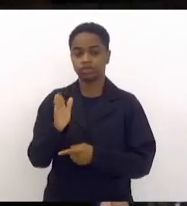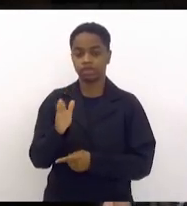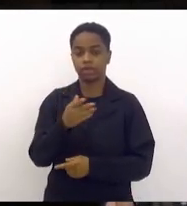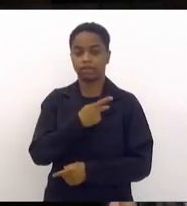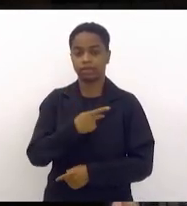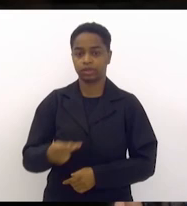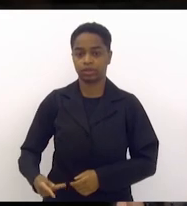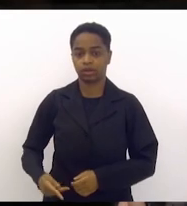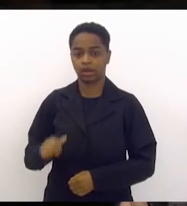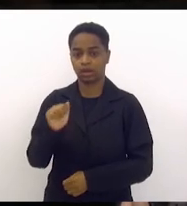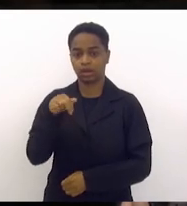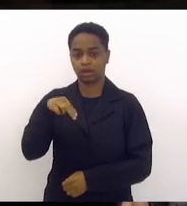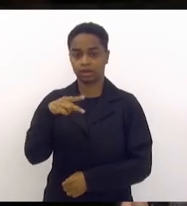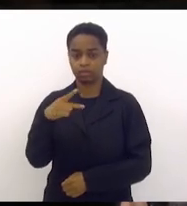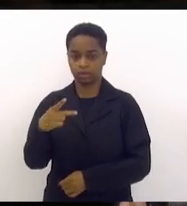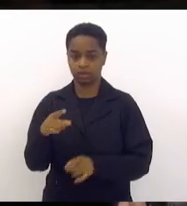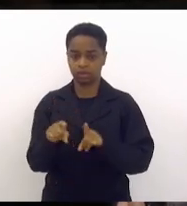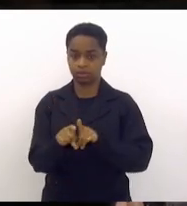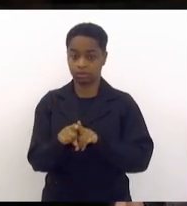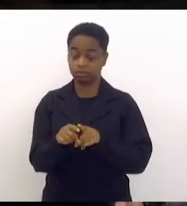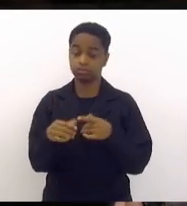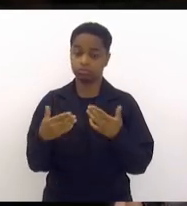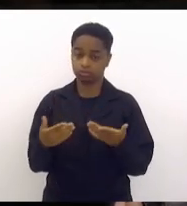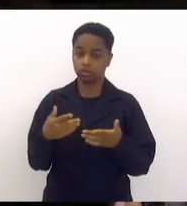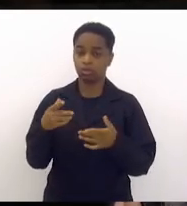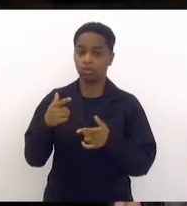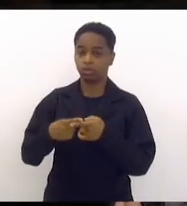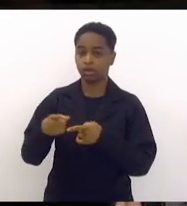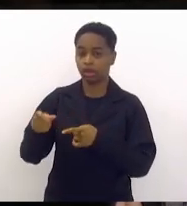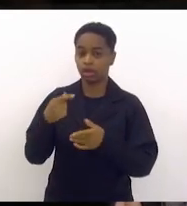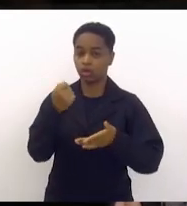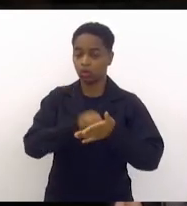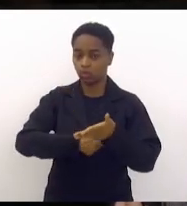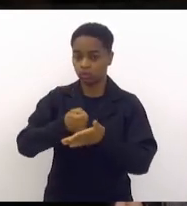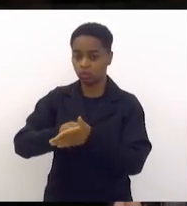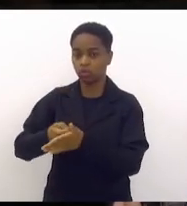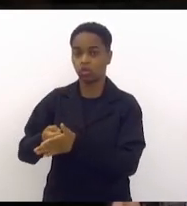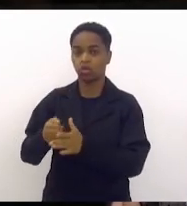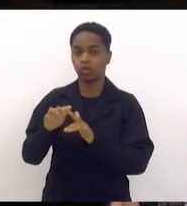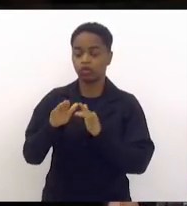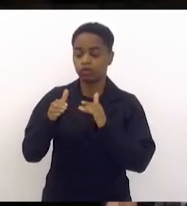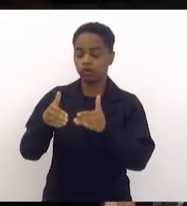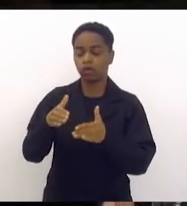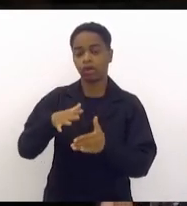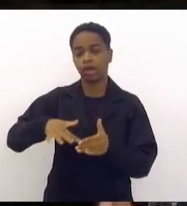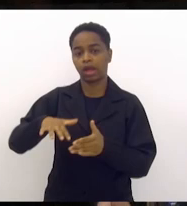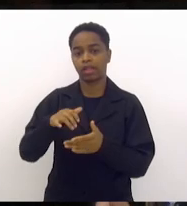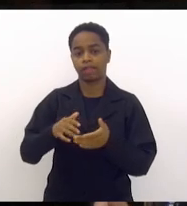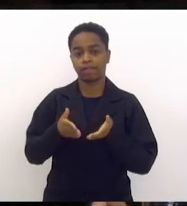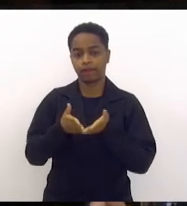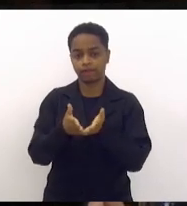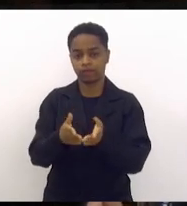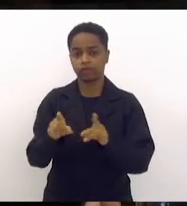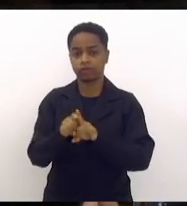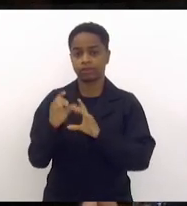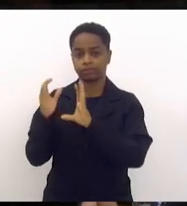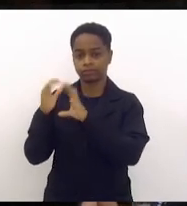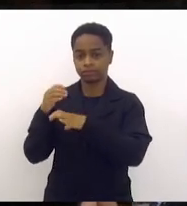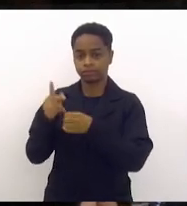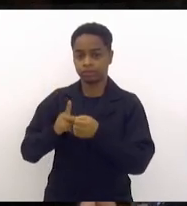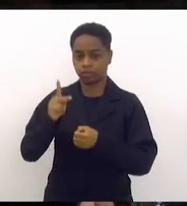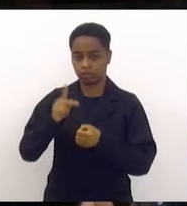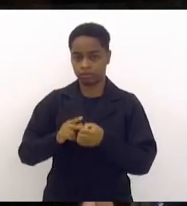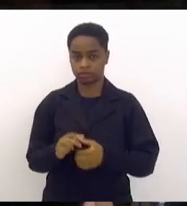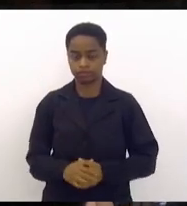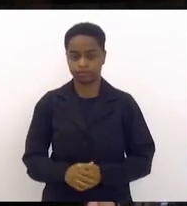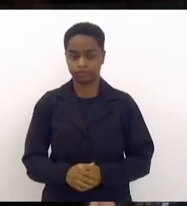anp não é e que muito lutou pela indústria naval engenheira que é da Petrobras não é